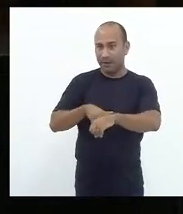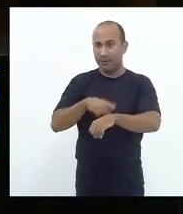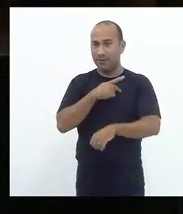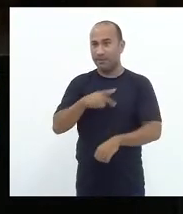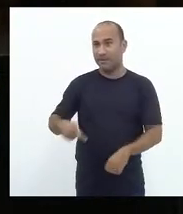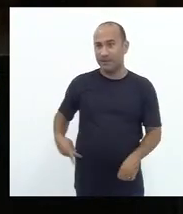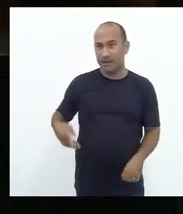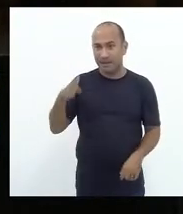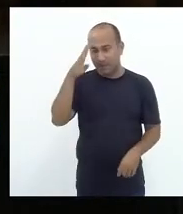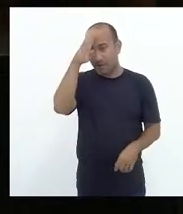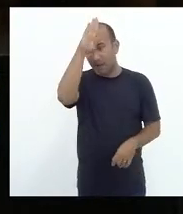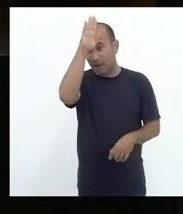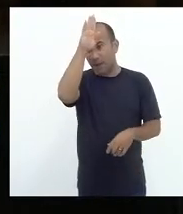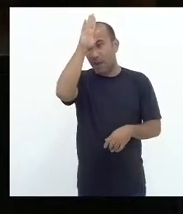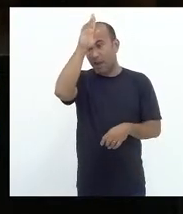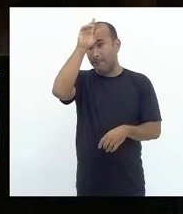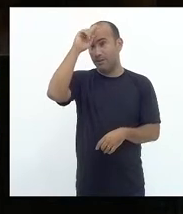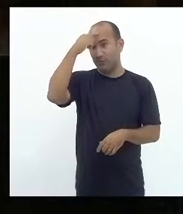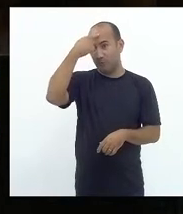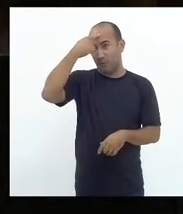mandou